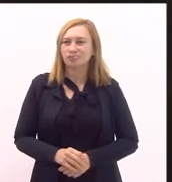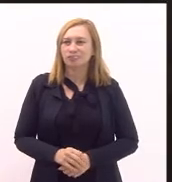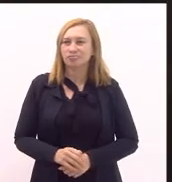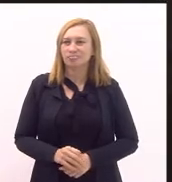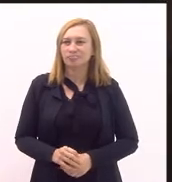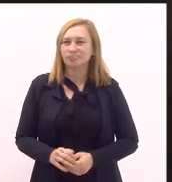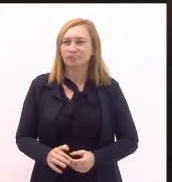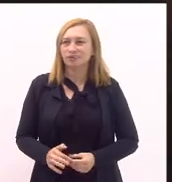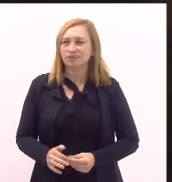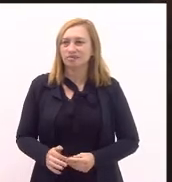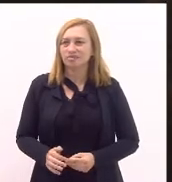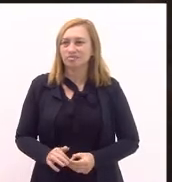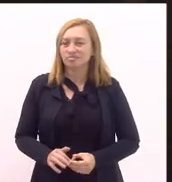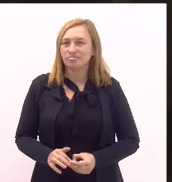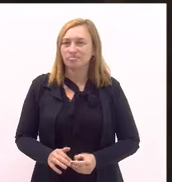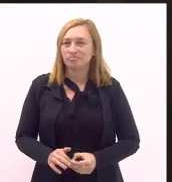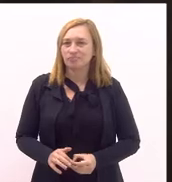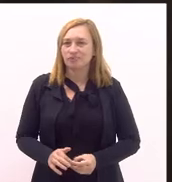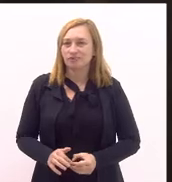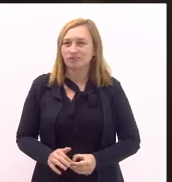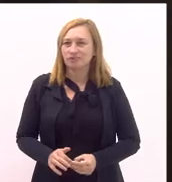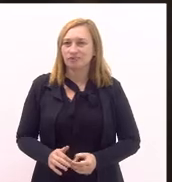E aí